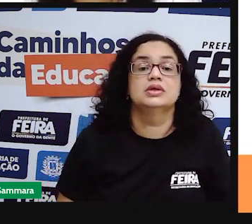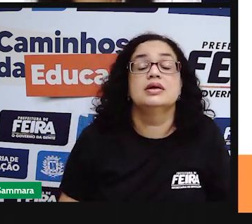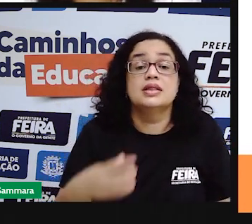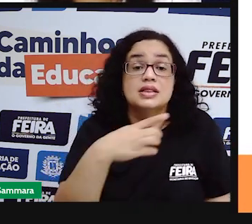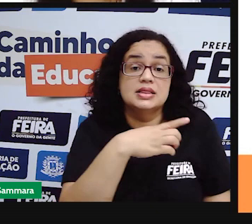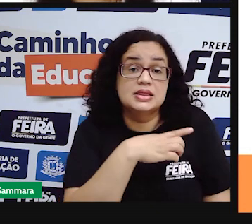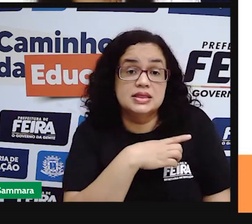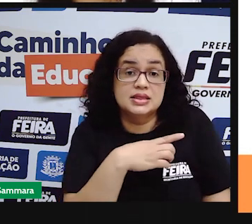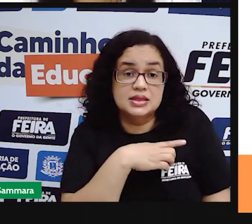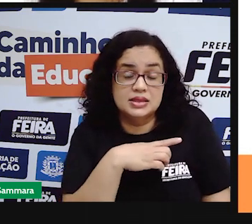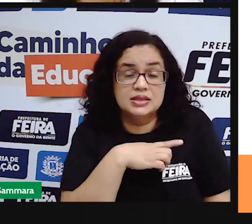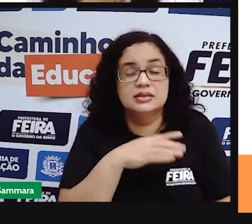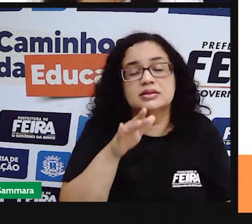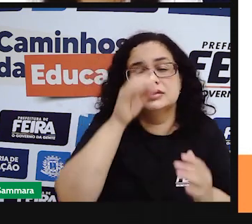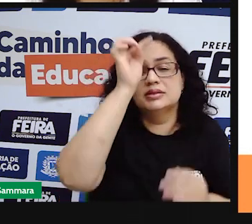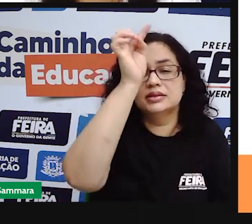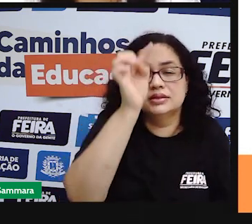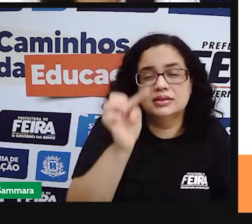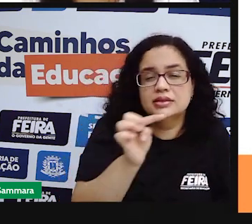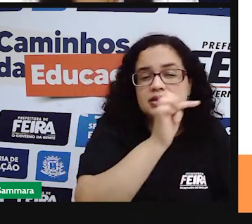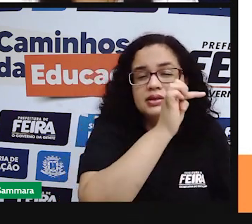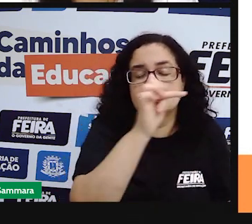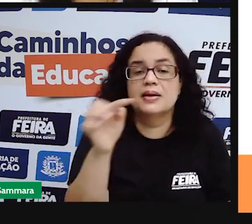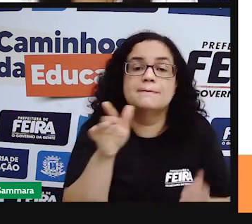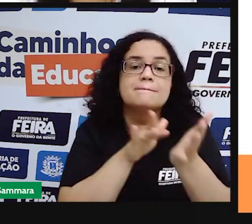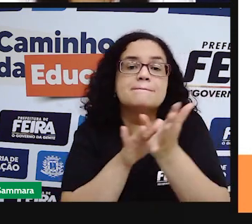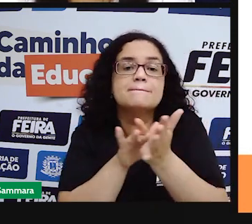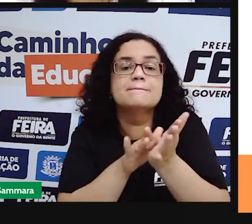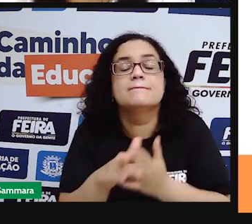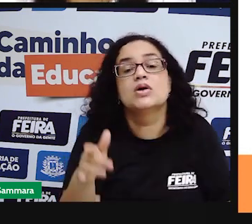através dessas linhas imaginárias, a gente consegue